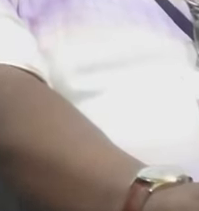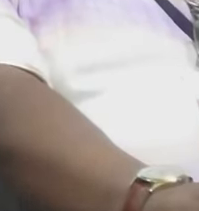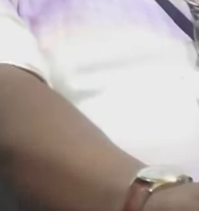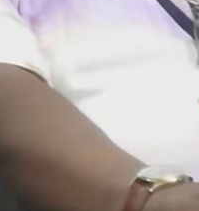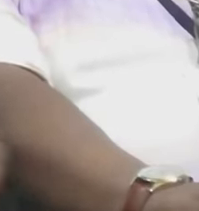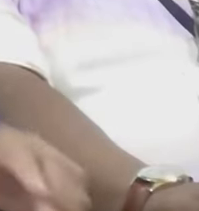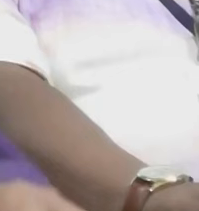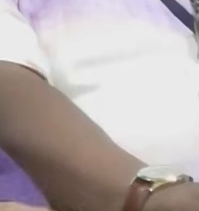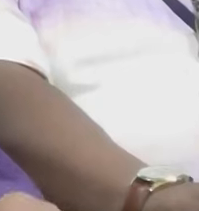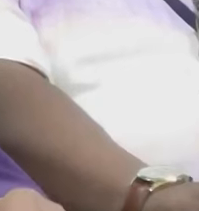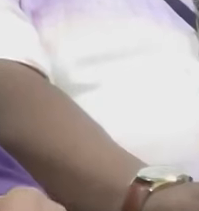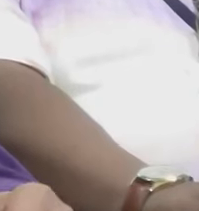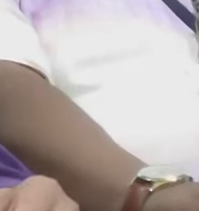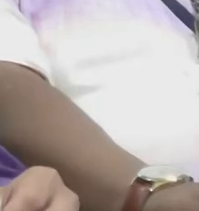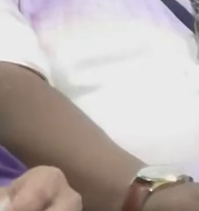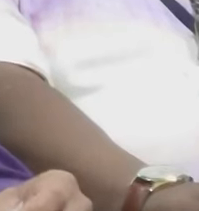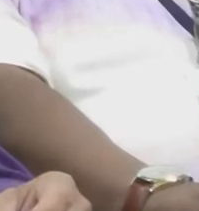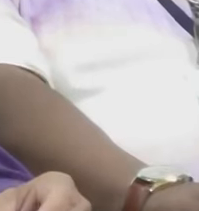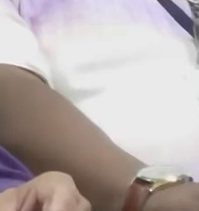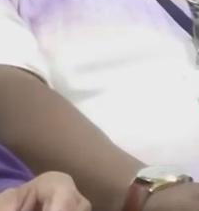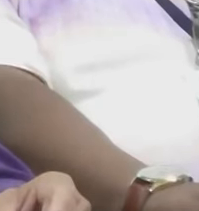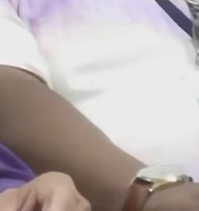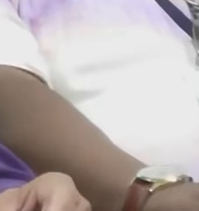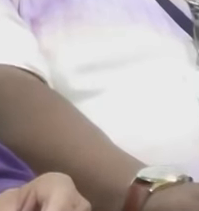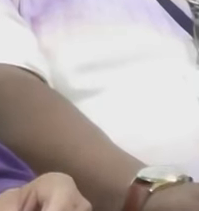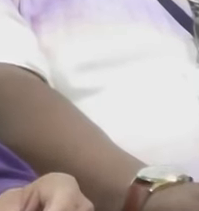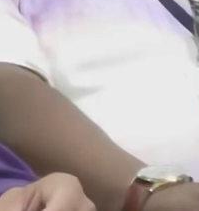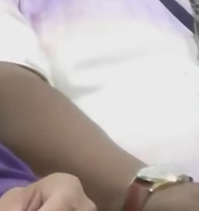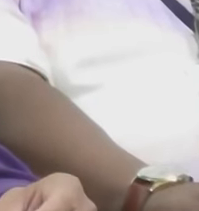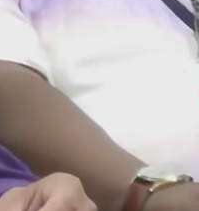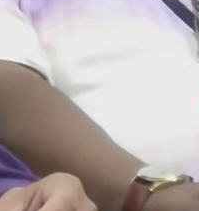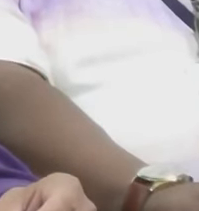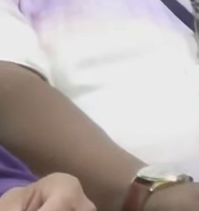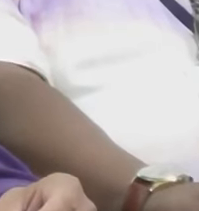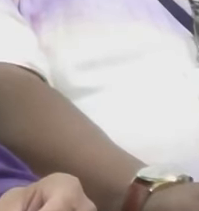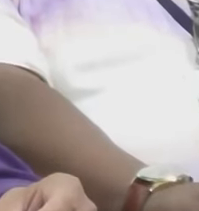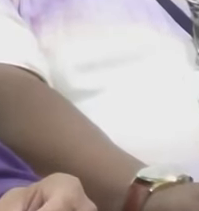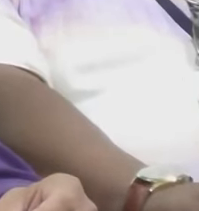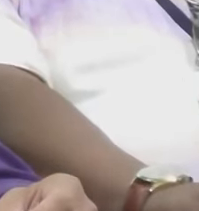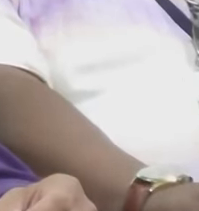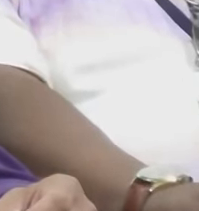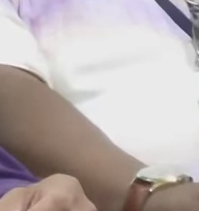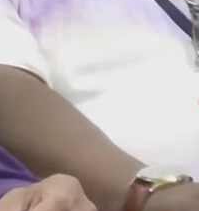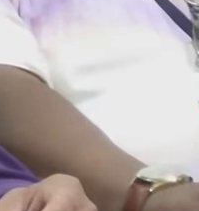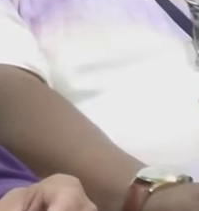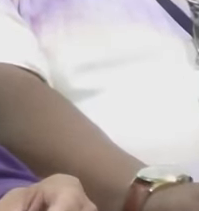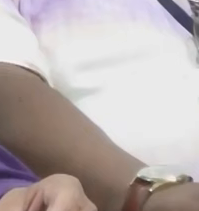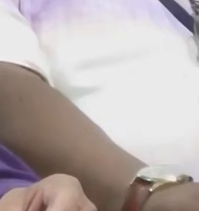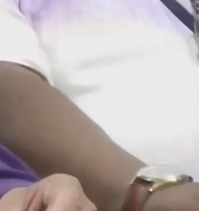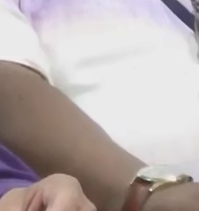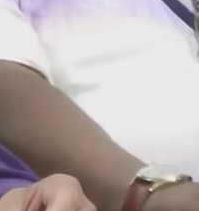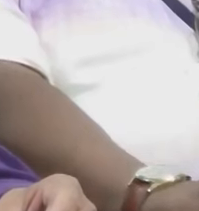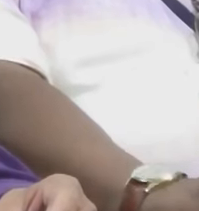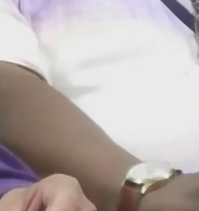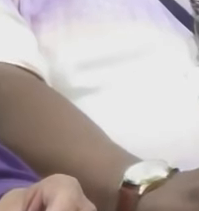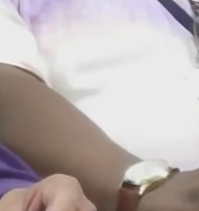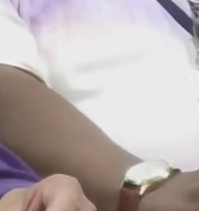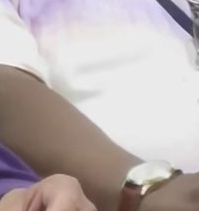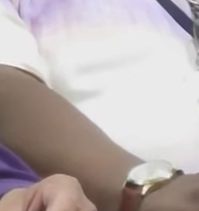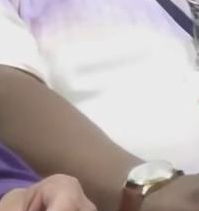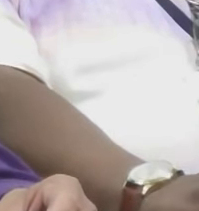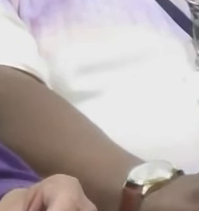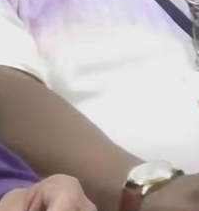debaixo do rio, mas pode causar um grande problema, porque toda a água que vem desde lá dos Praiados, de Manel Ribeiro, que desemboca no Rio